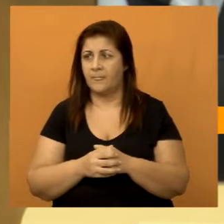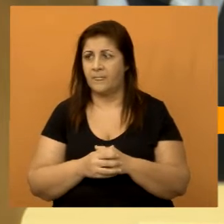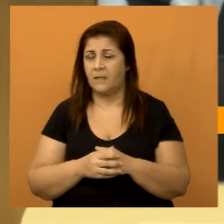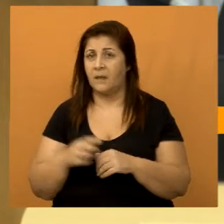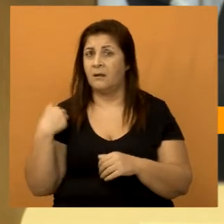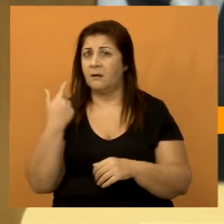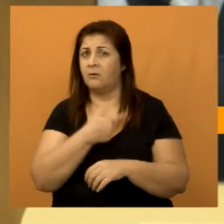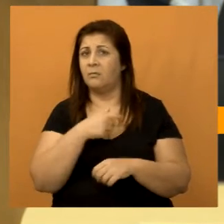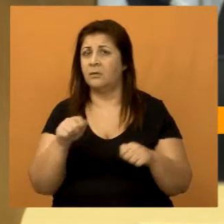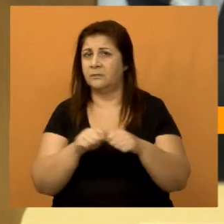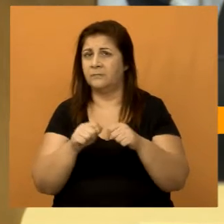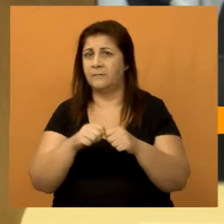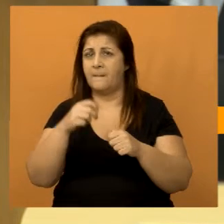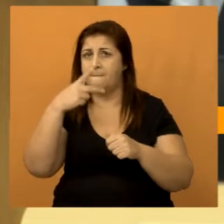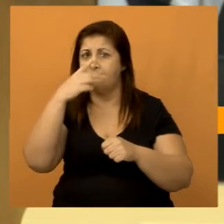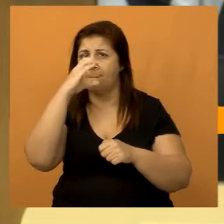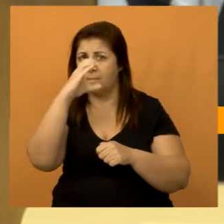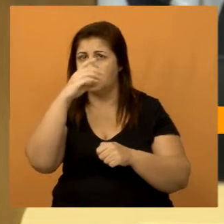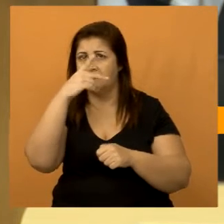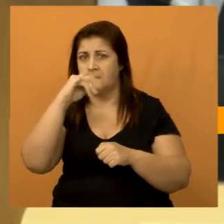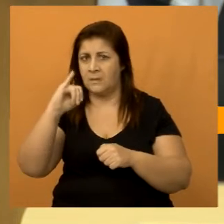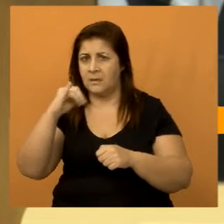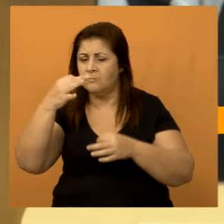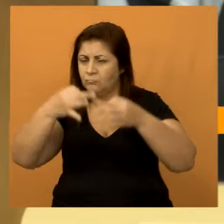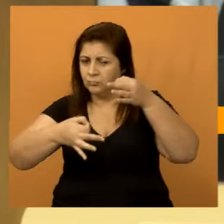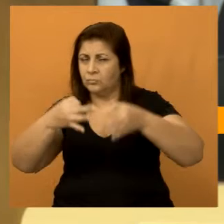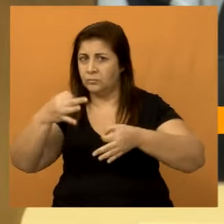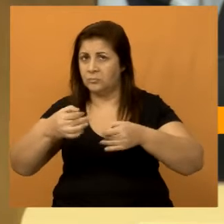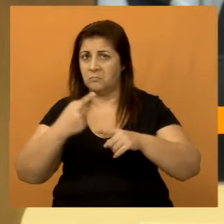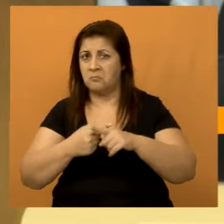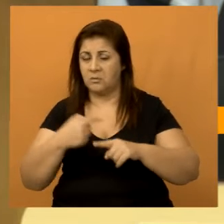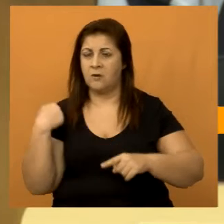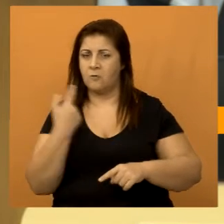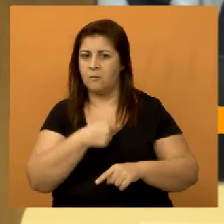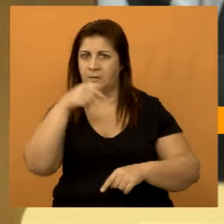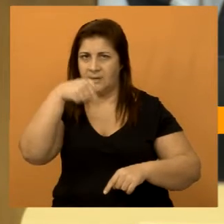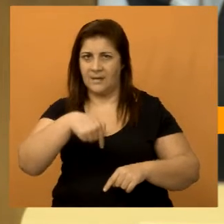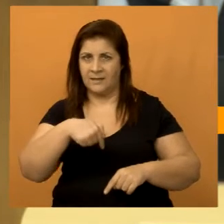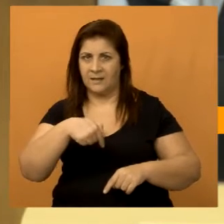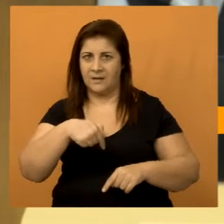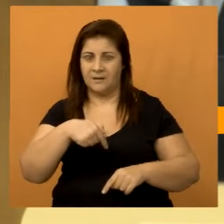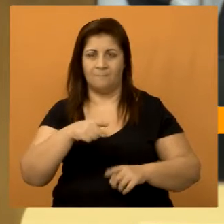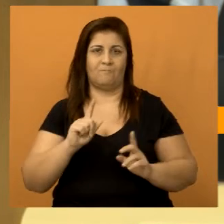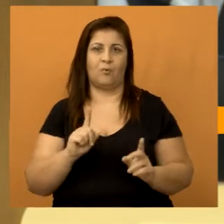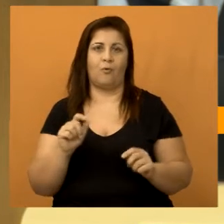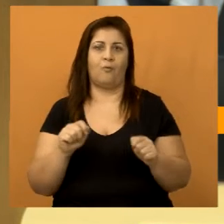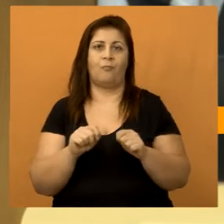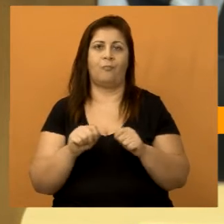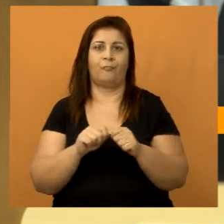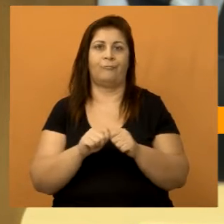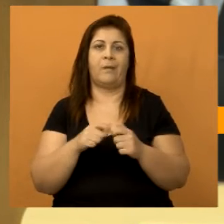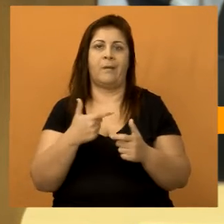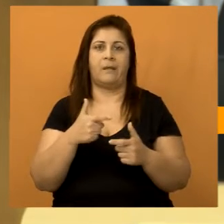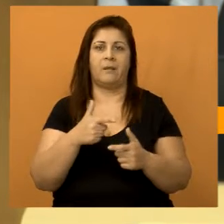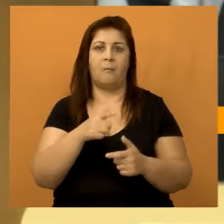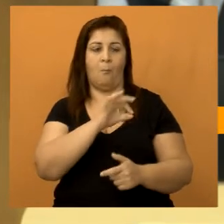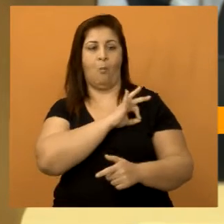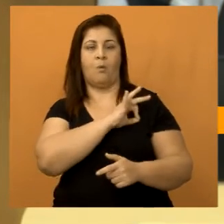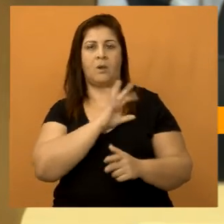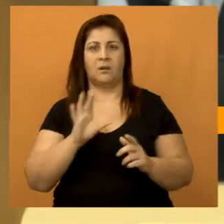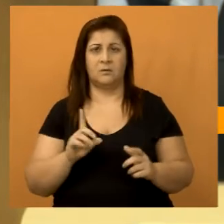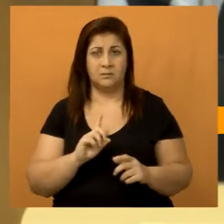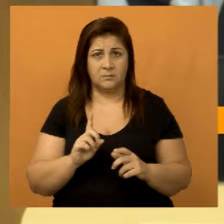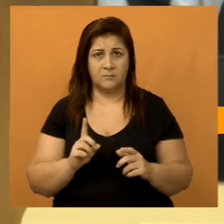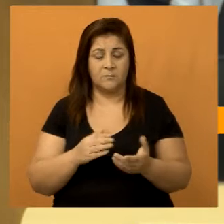A gente fez essa CPI de forma justa, porque nós aqui nós não somos justiceiros. Quando a gente começou essa CPI,